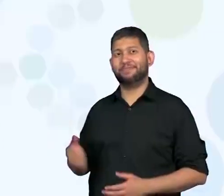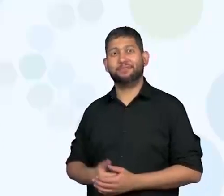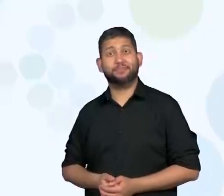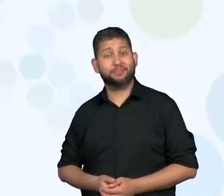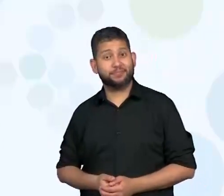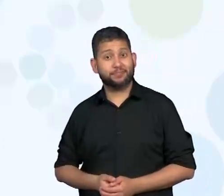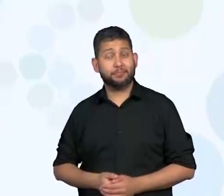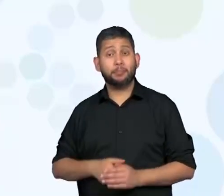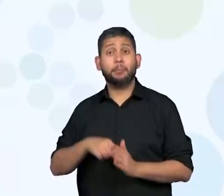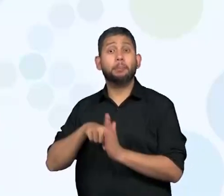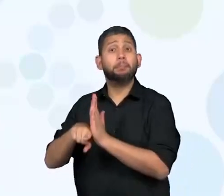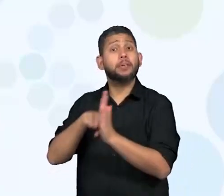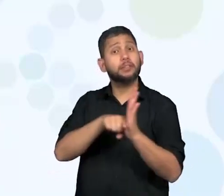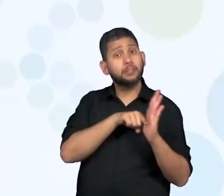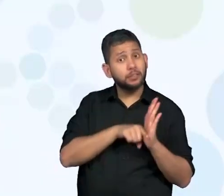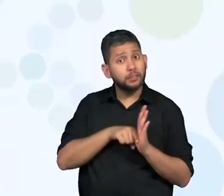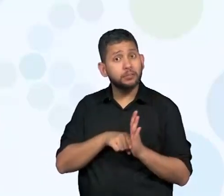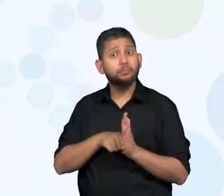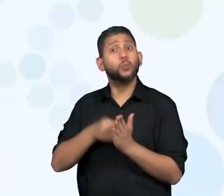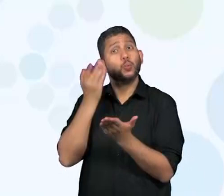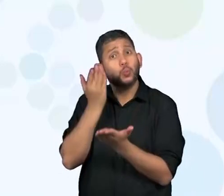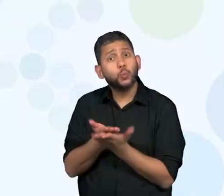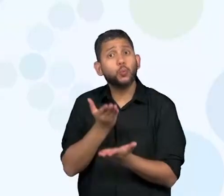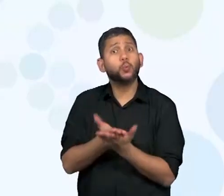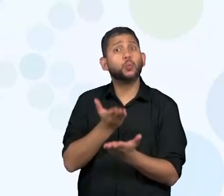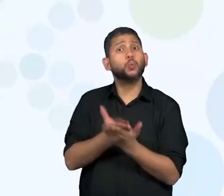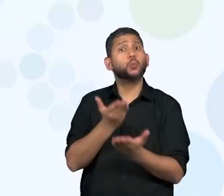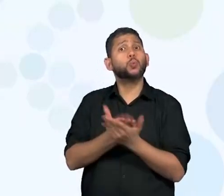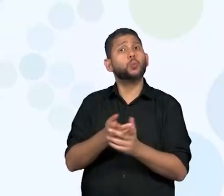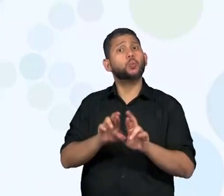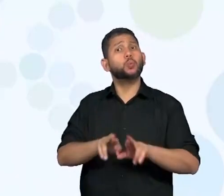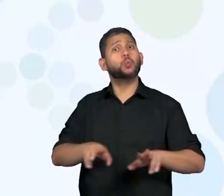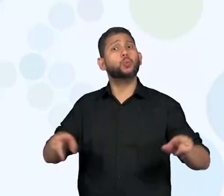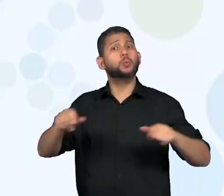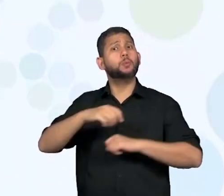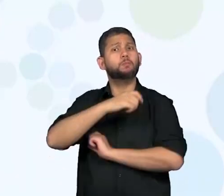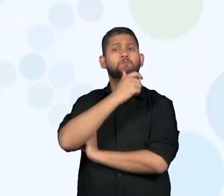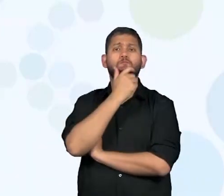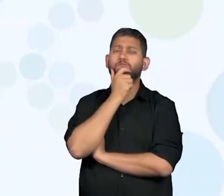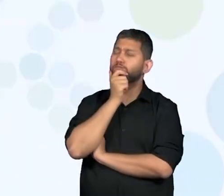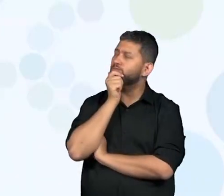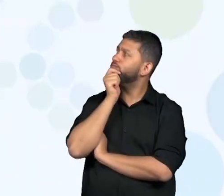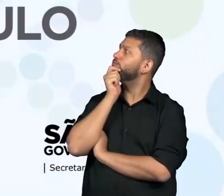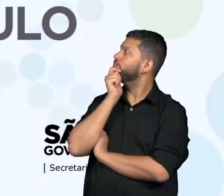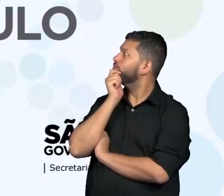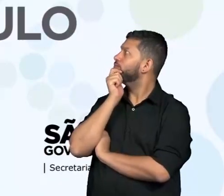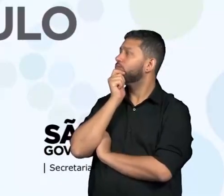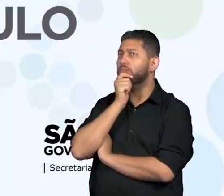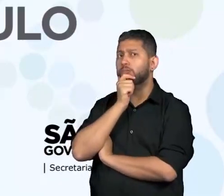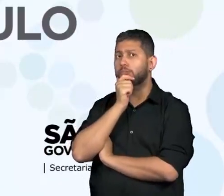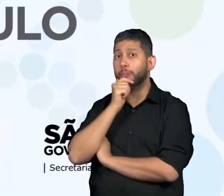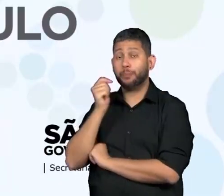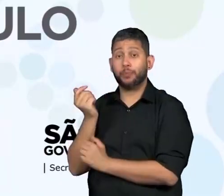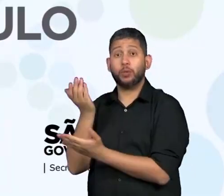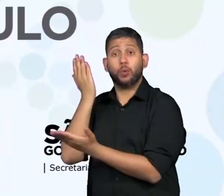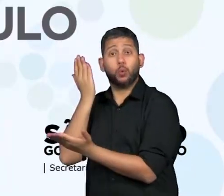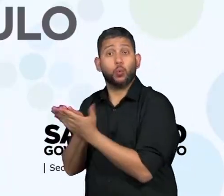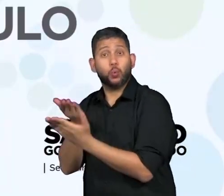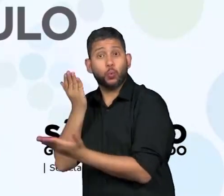Estudos e pesquisas. Quando nós nos referimos a exatamente